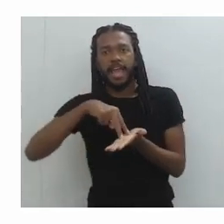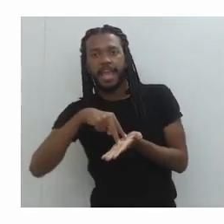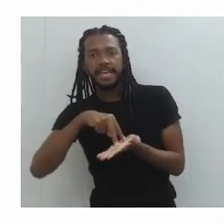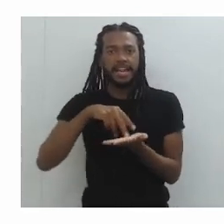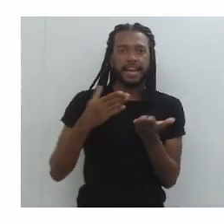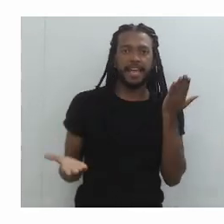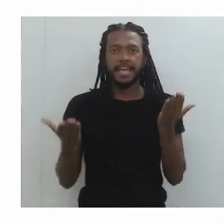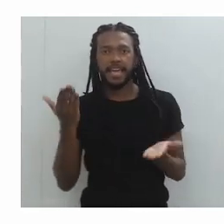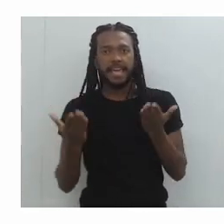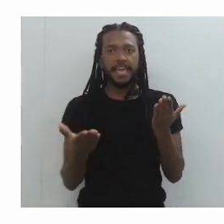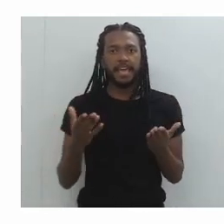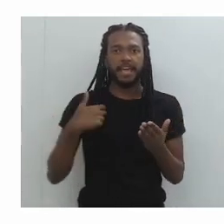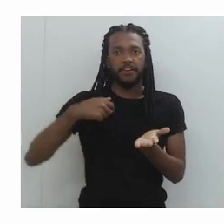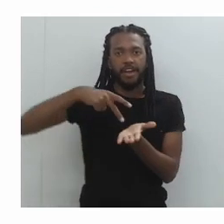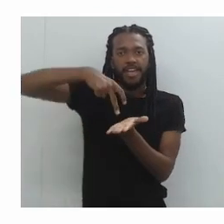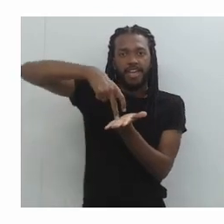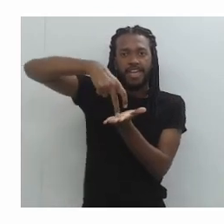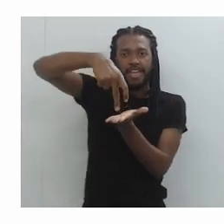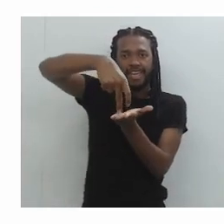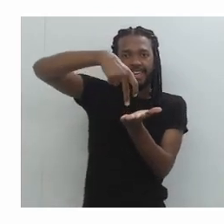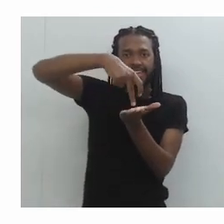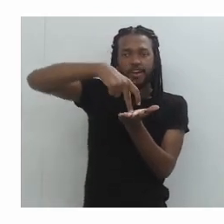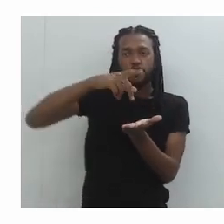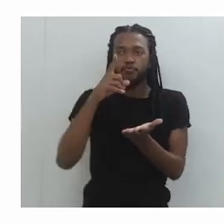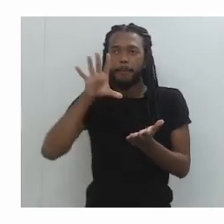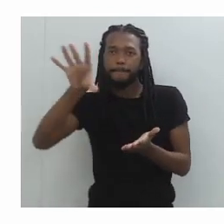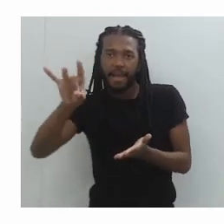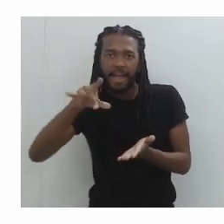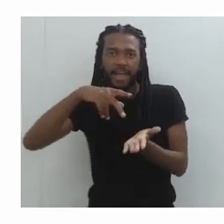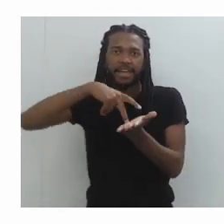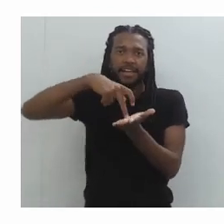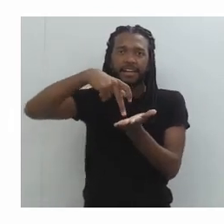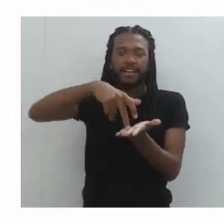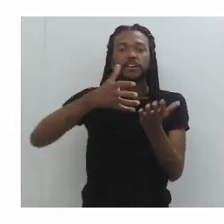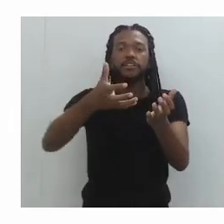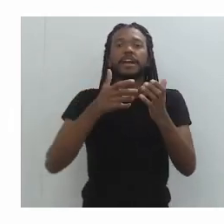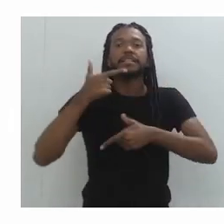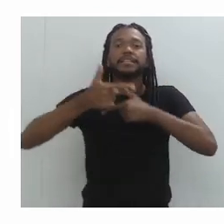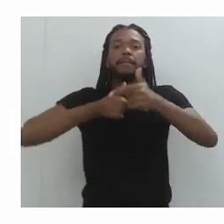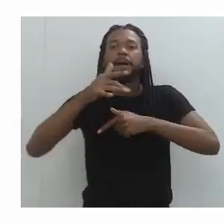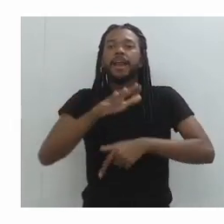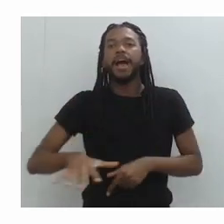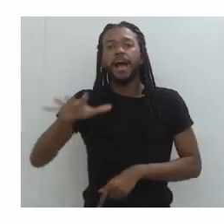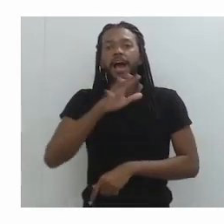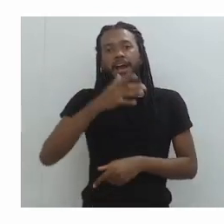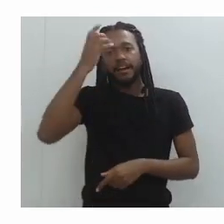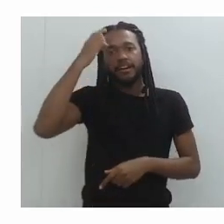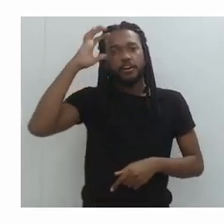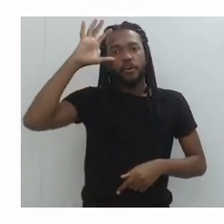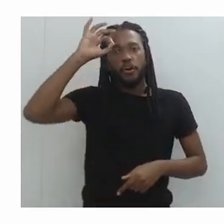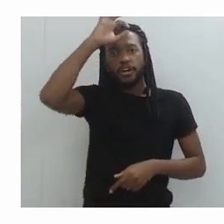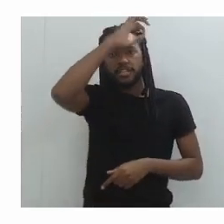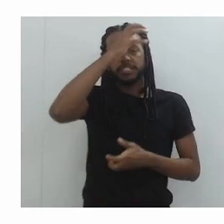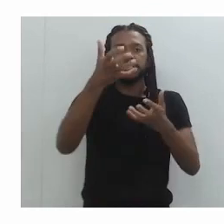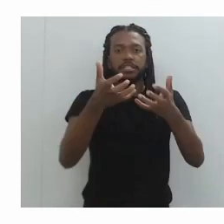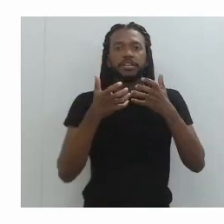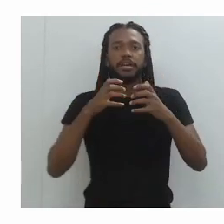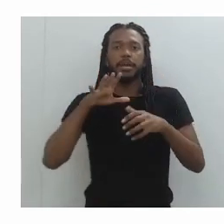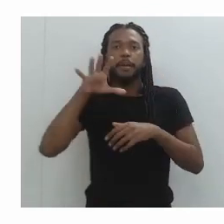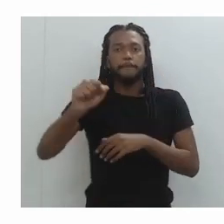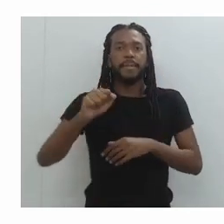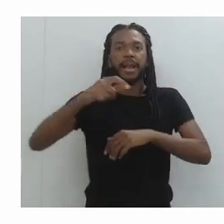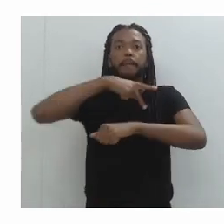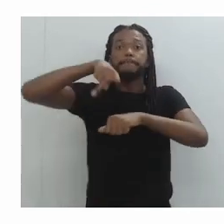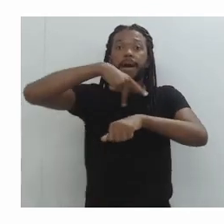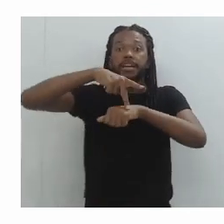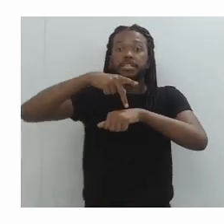equilíbrio, pega de um pé. Eu quero a habilidade, eu quero trabalhar a questão da cognição, eu posso fazer. Pega